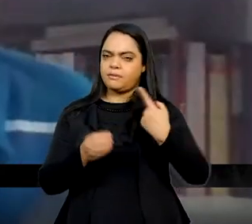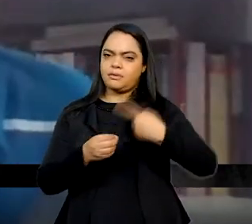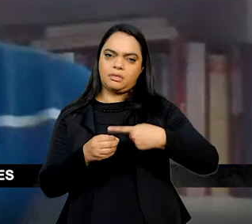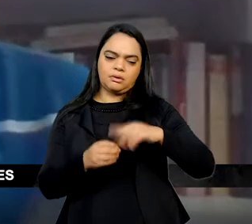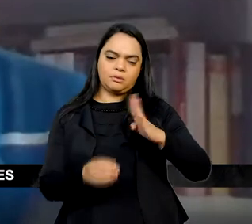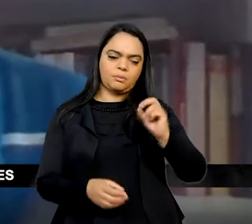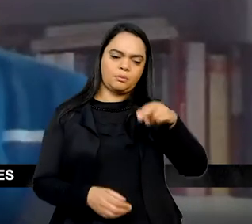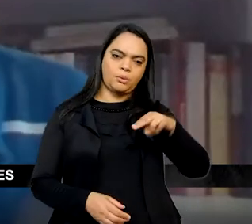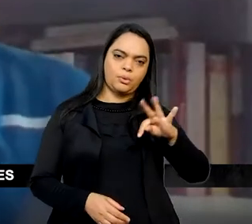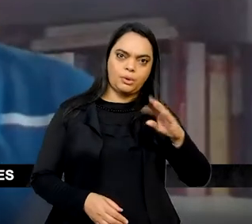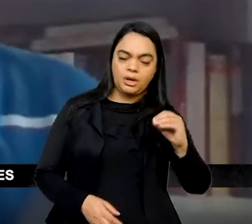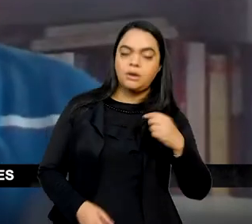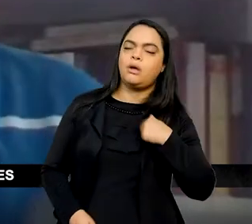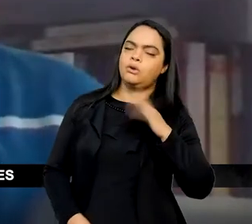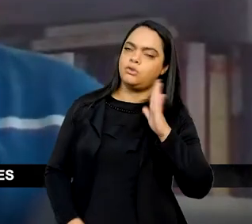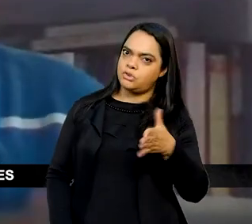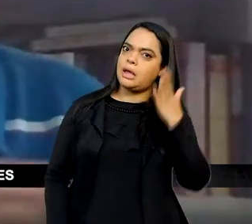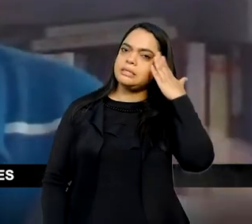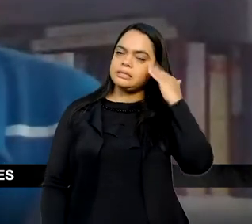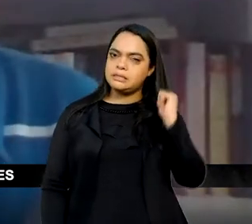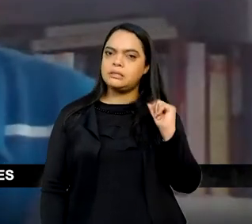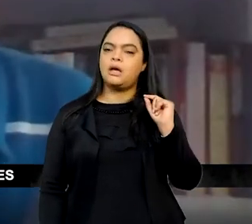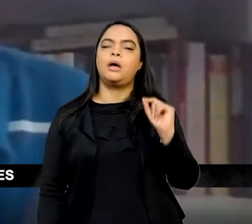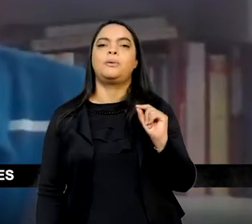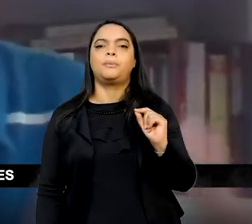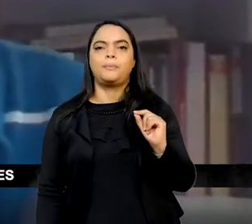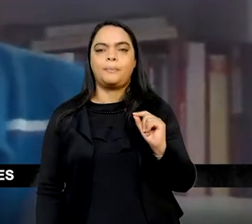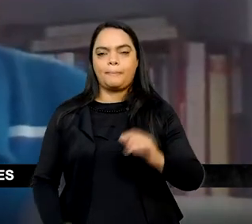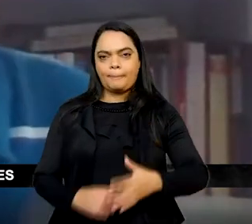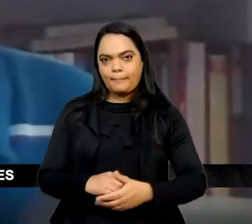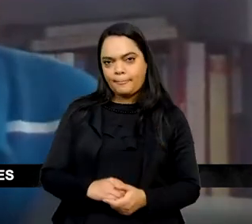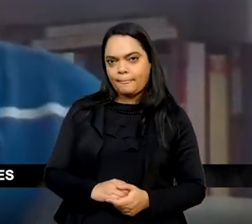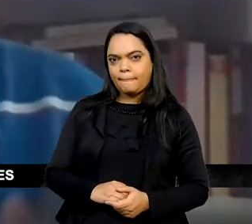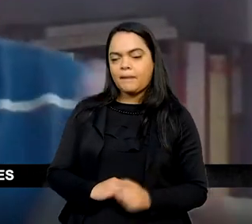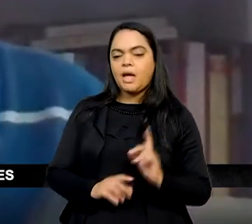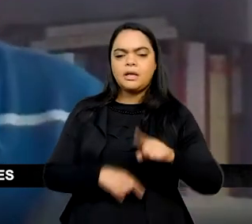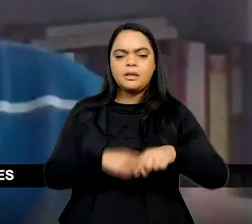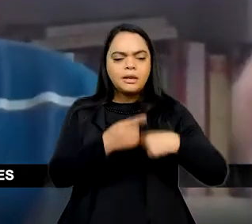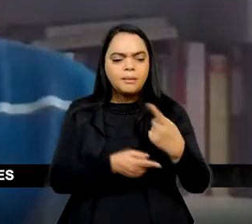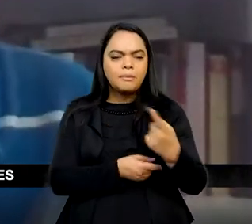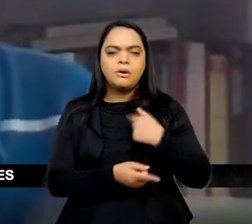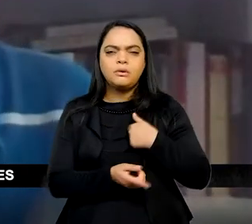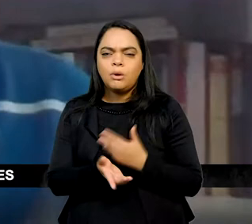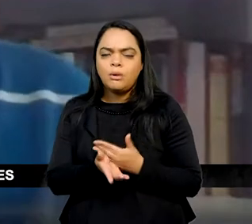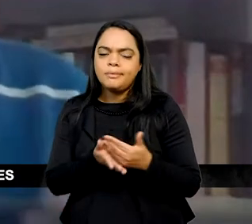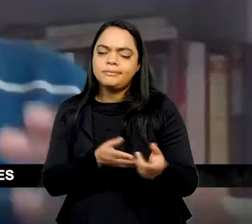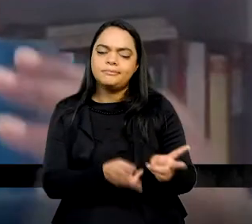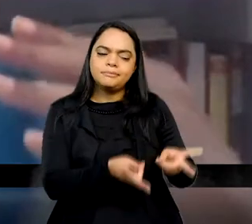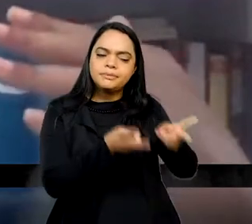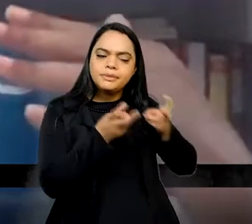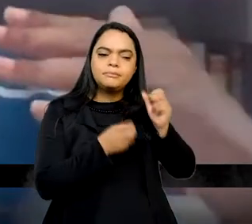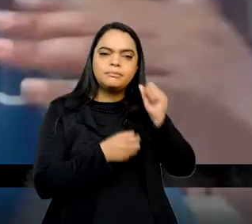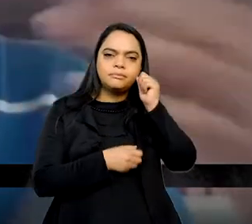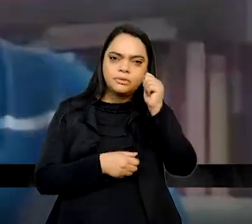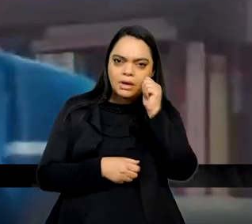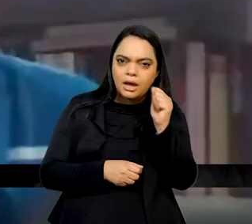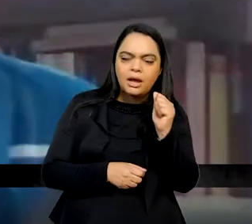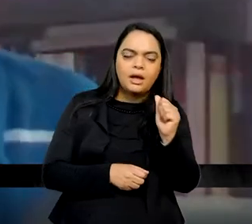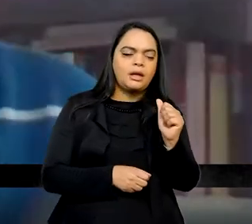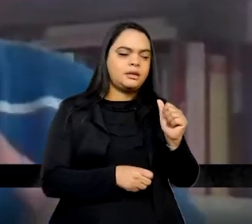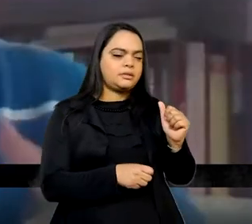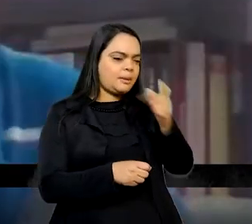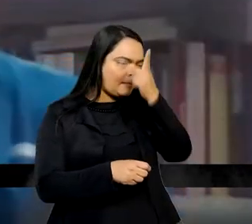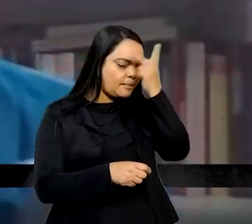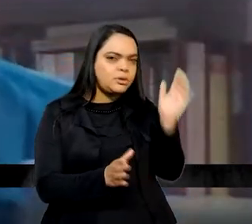era que tinha acontecido ali. Né? Depois do estudo da devassa, me levou a ver aqueles homens e mulheres,